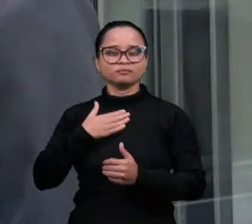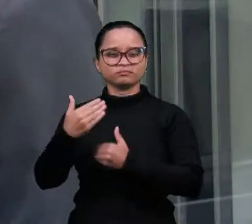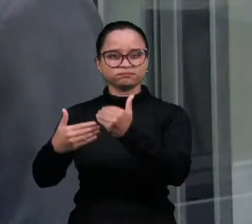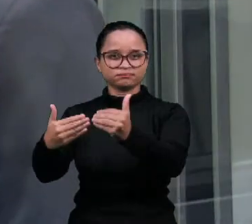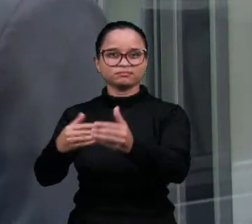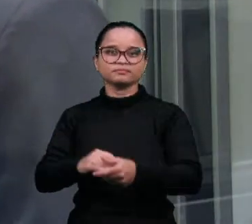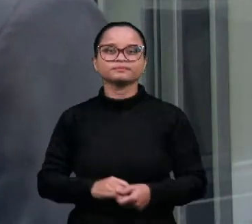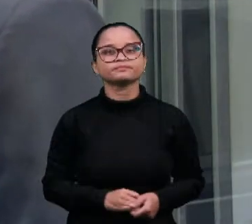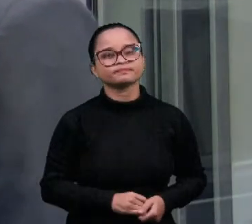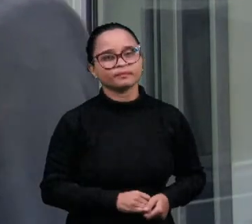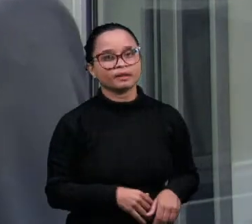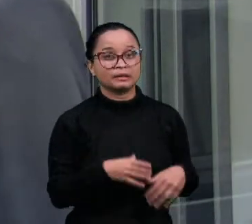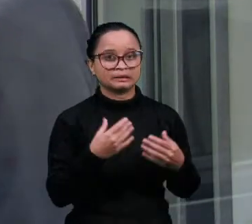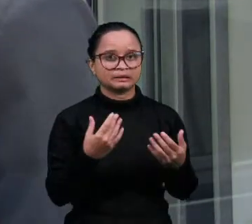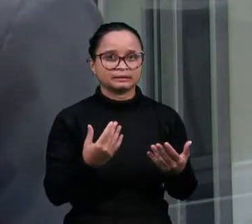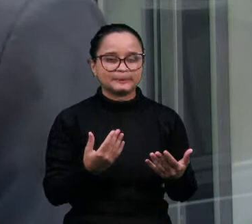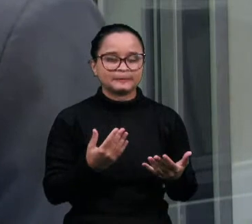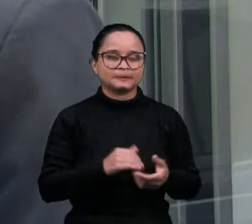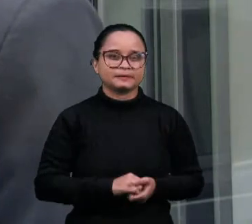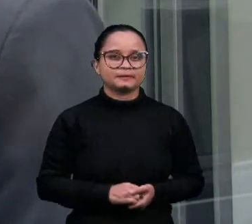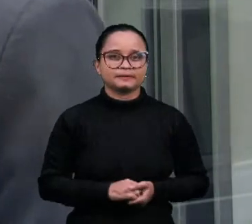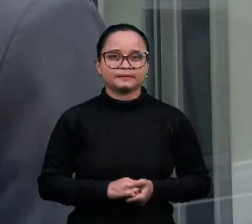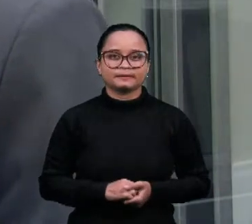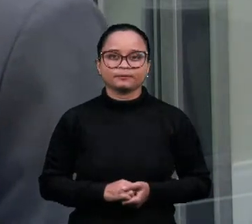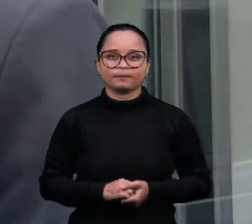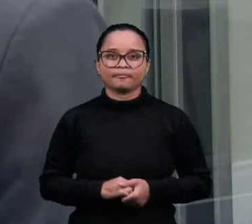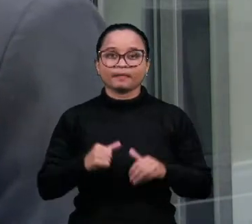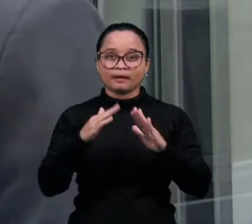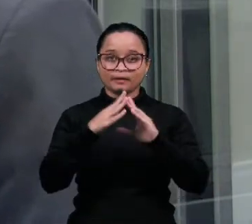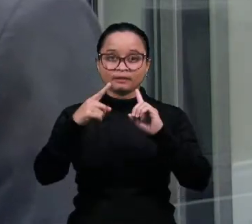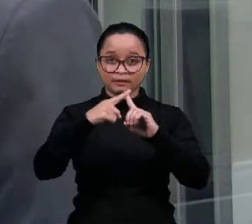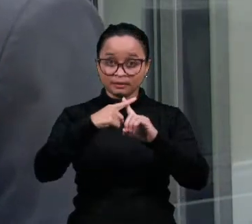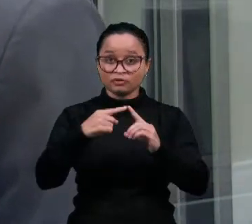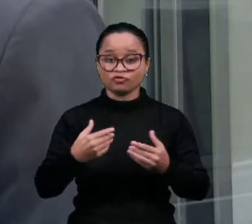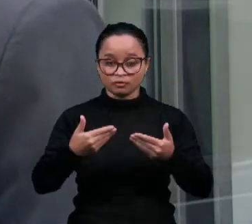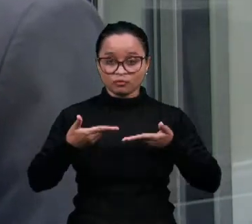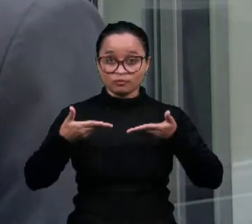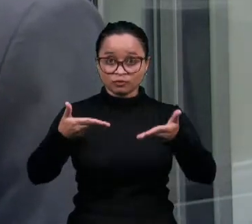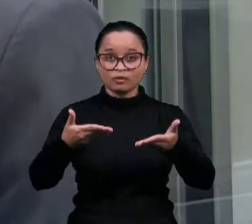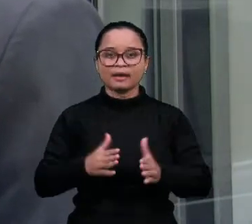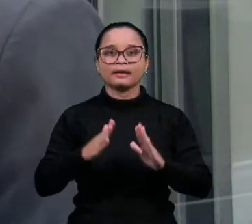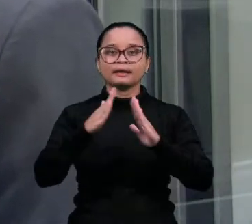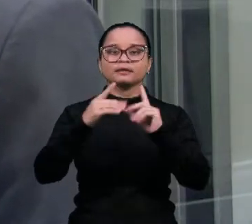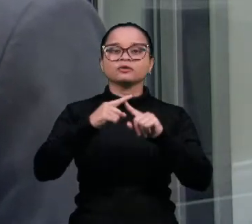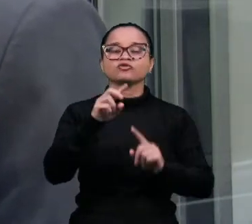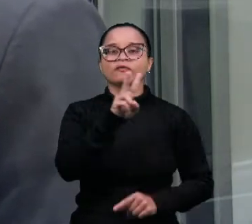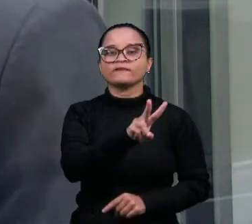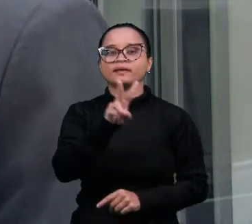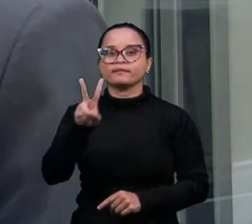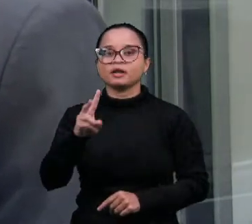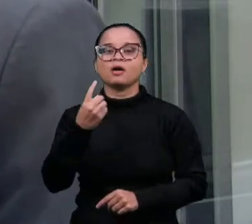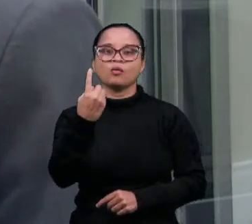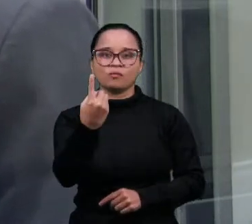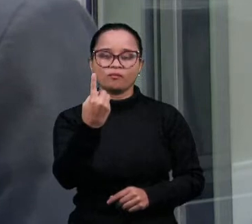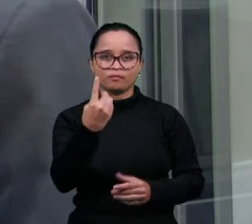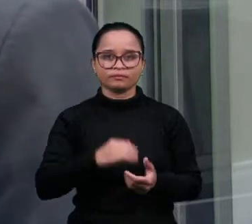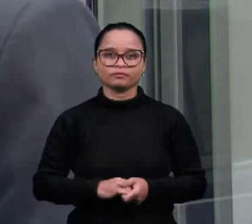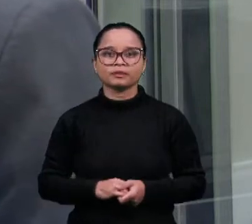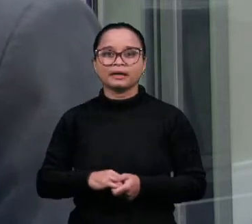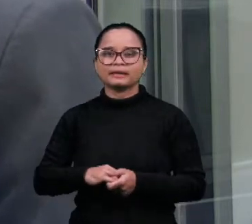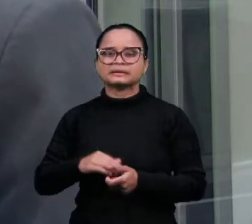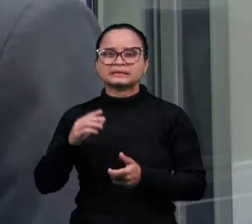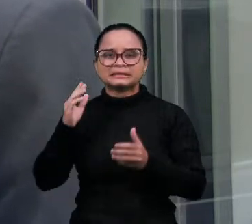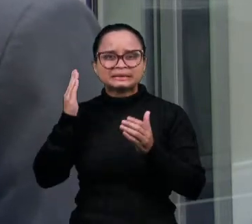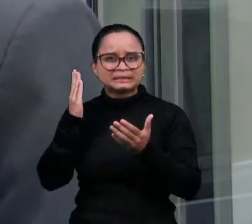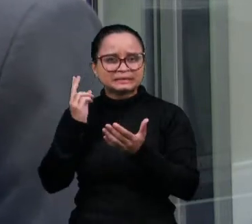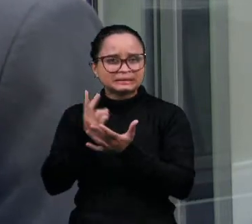A igreja a qual ele me convidou era a igreja de Vila Velha 1, uma igreja que sempre foi uma referência para